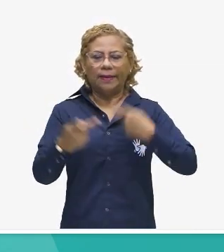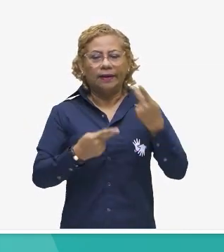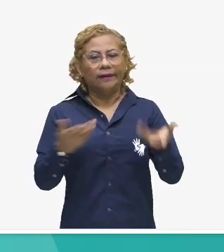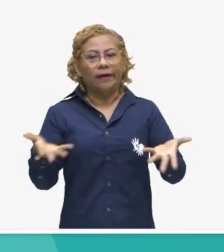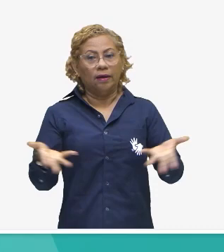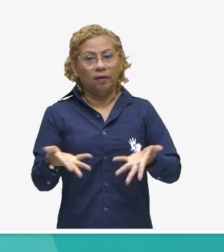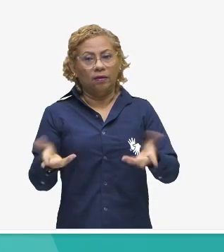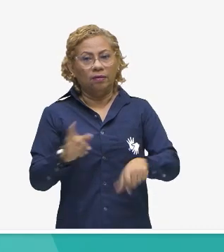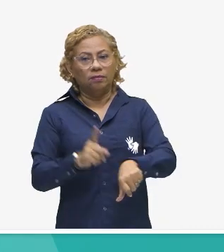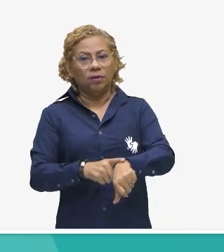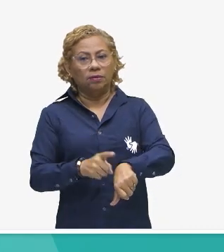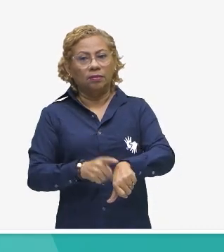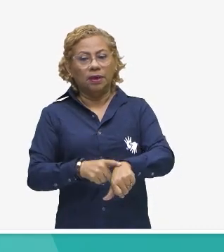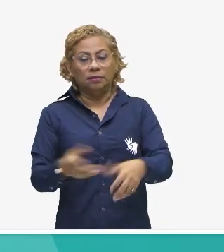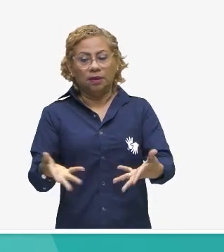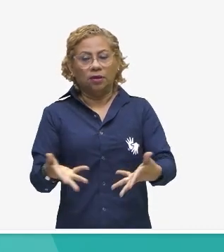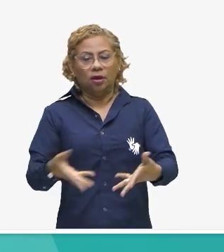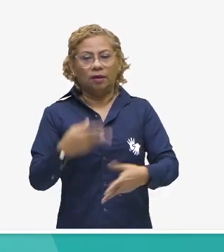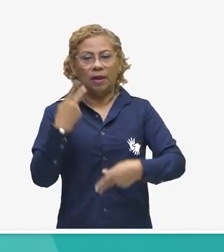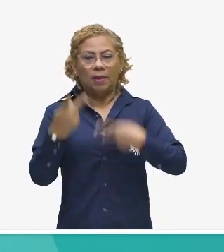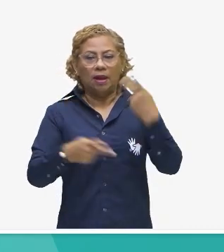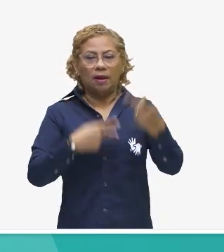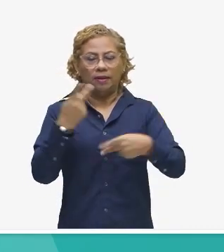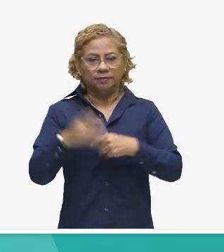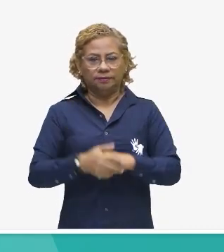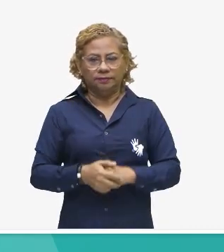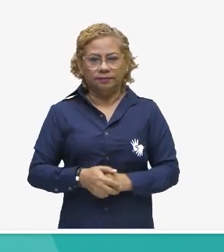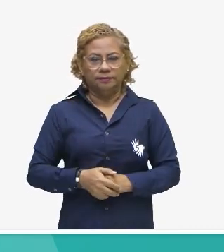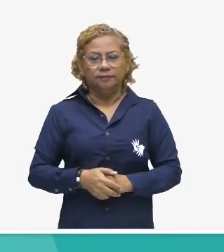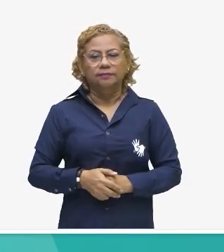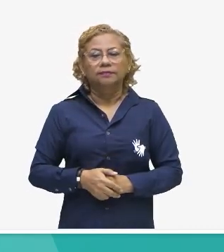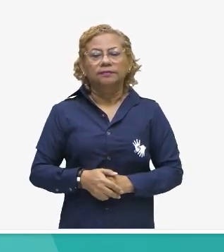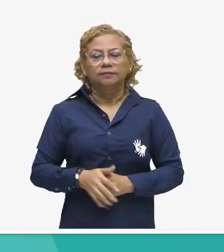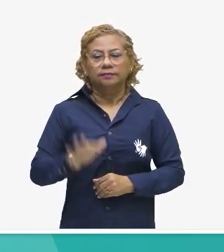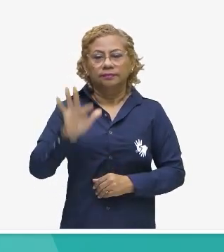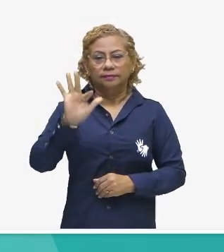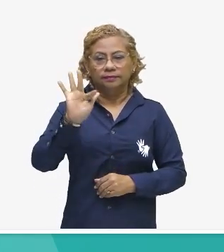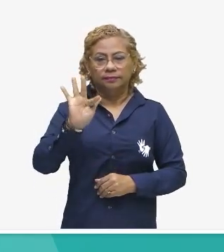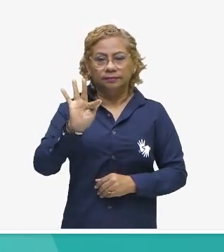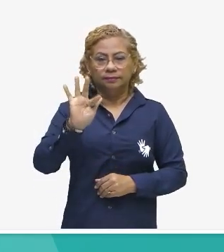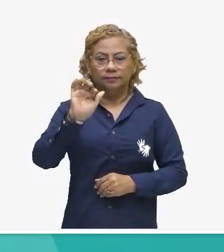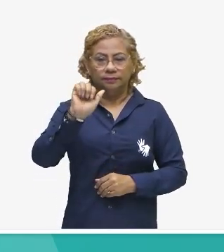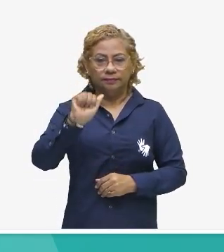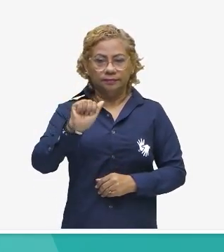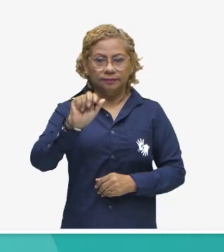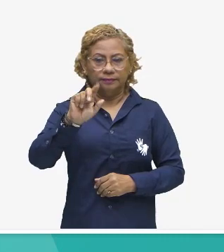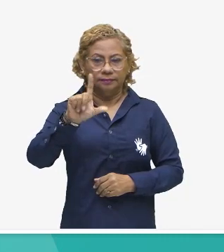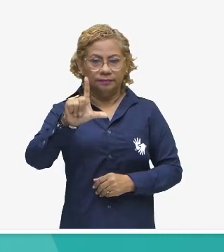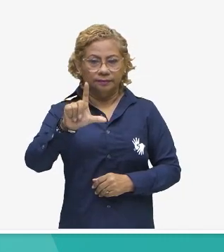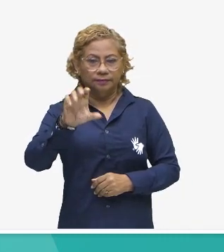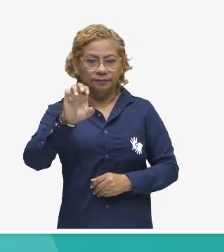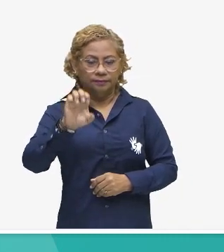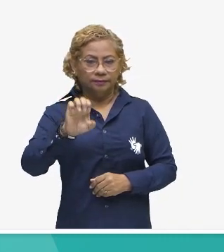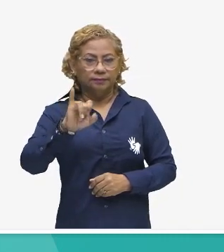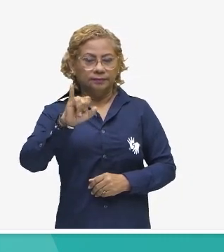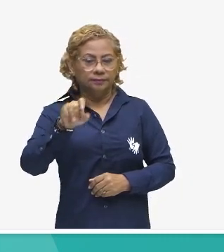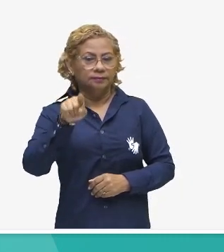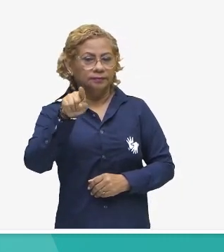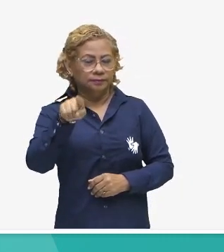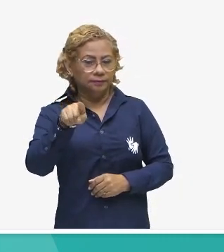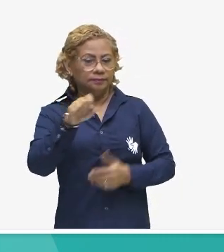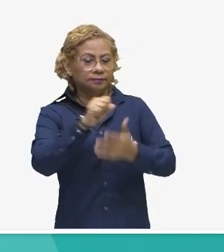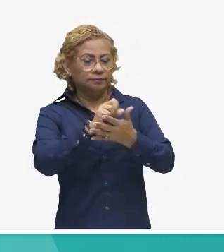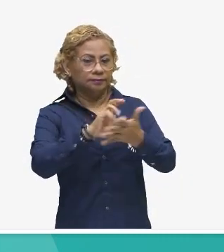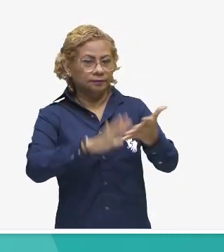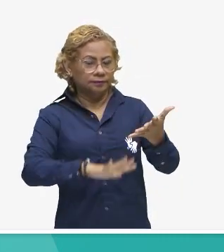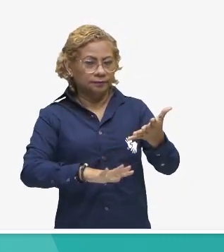momento, né? Falei, por exemplo, eu falei para você sobre as atividades, então